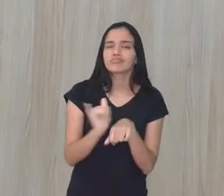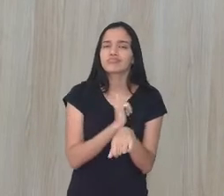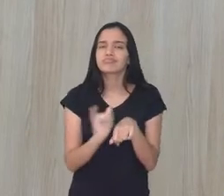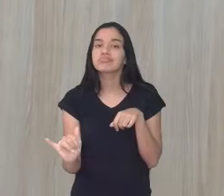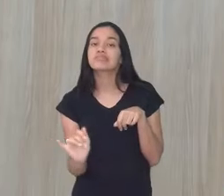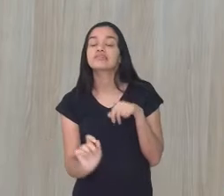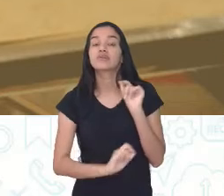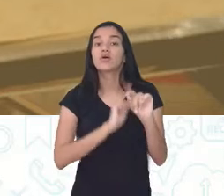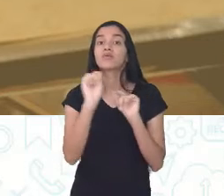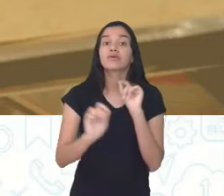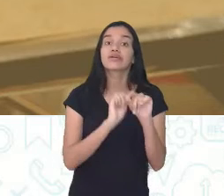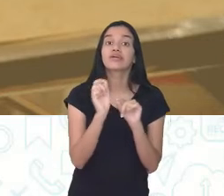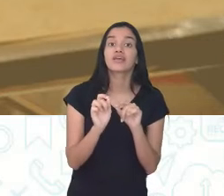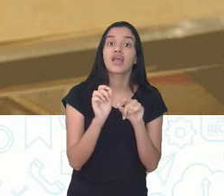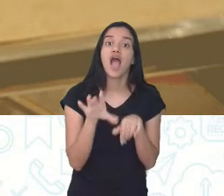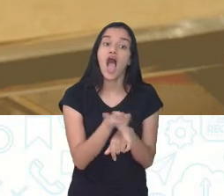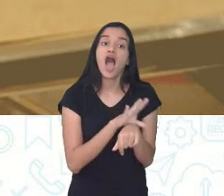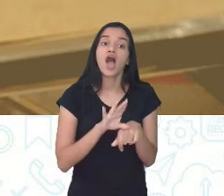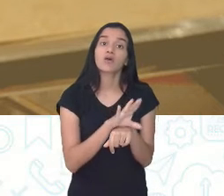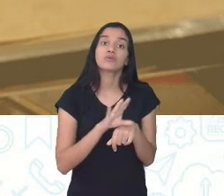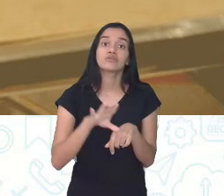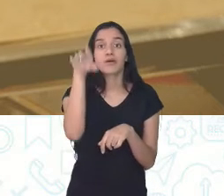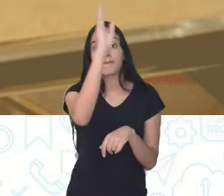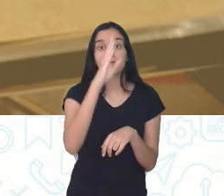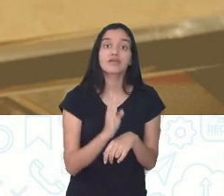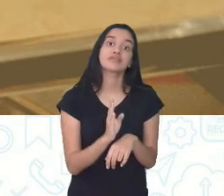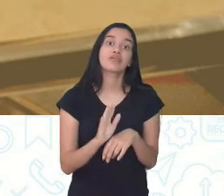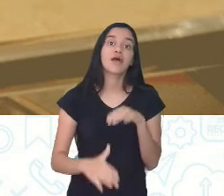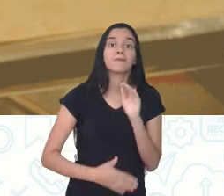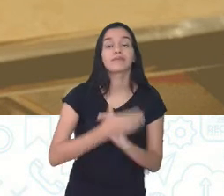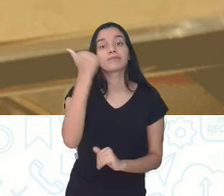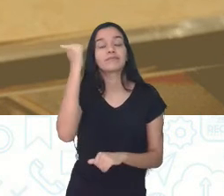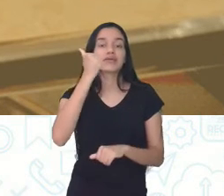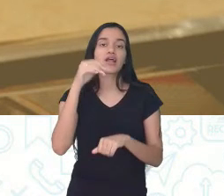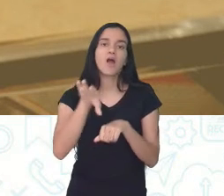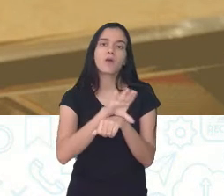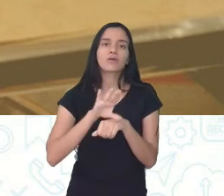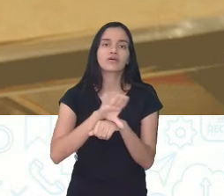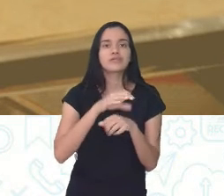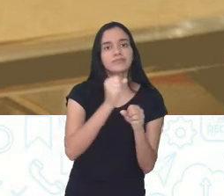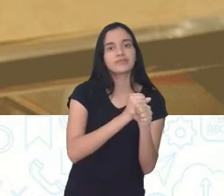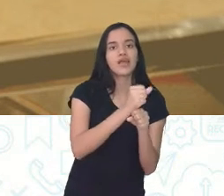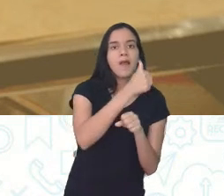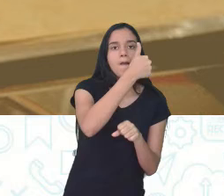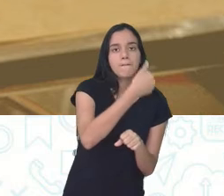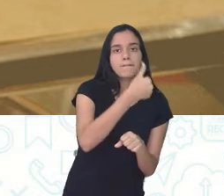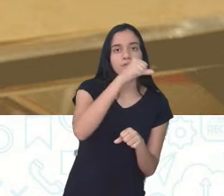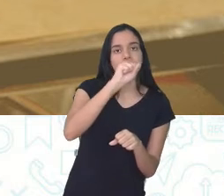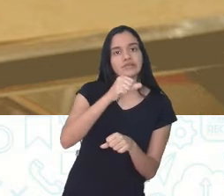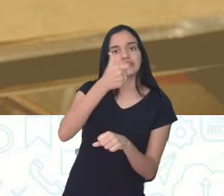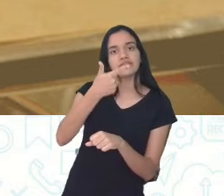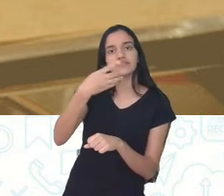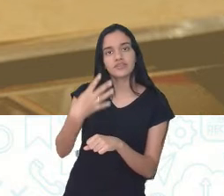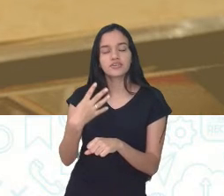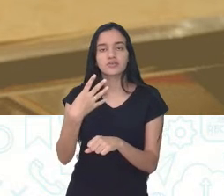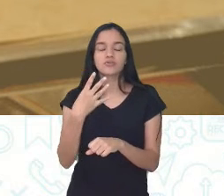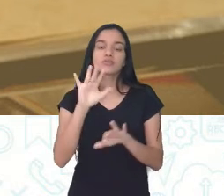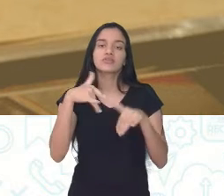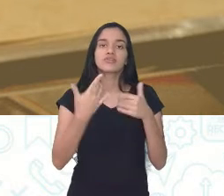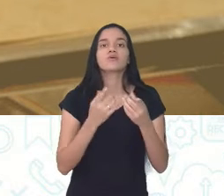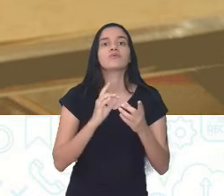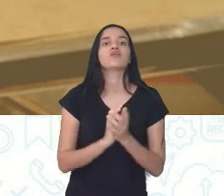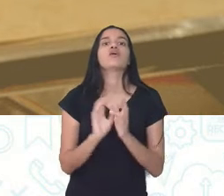que foi? A Constituição Brasileira. E a nossa primeira Constituição, que é de 1824. Veja aí, o